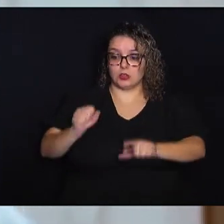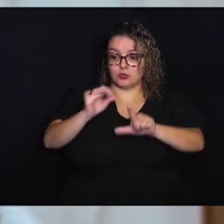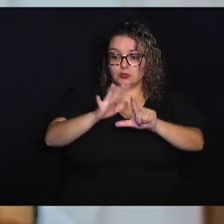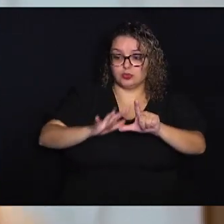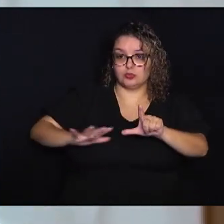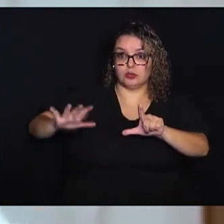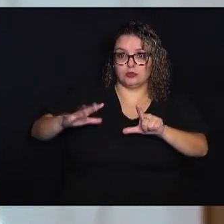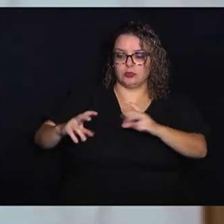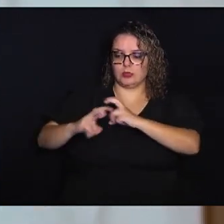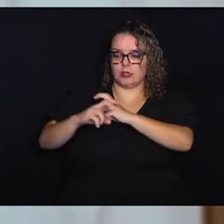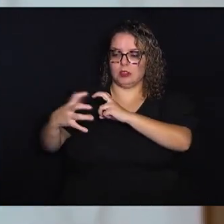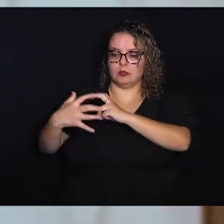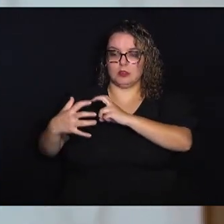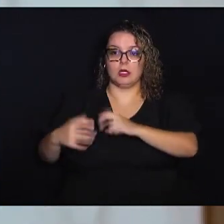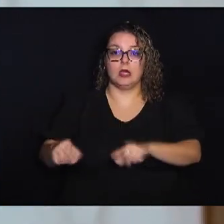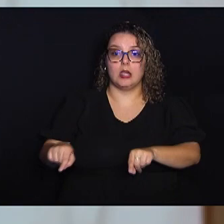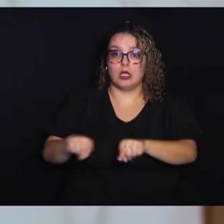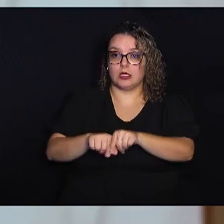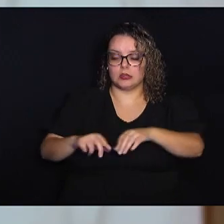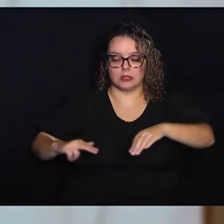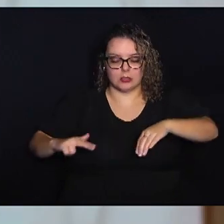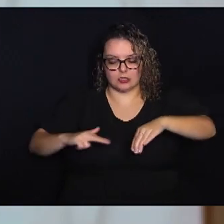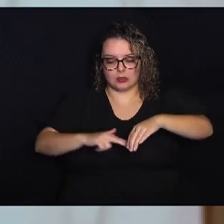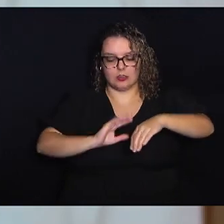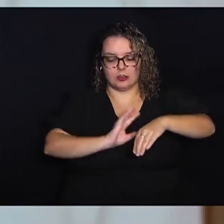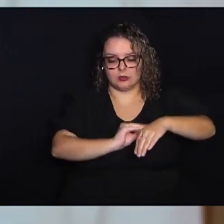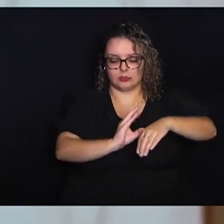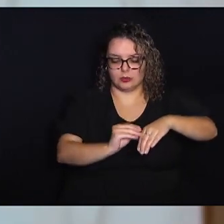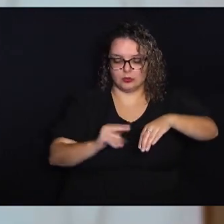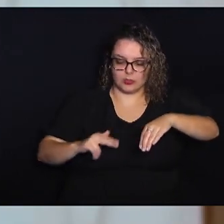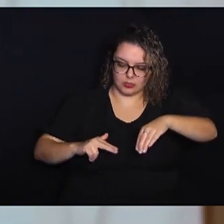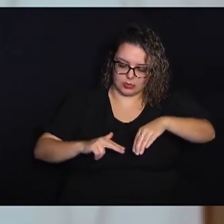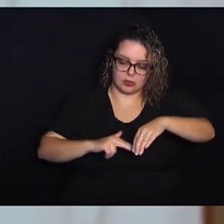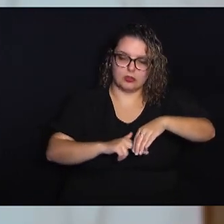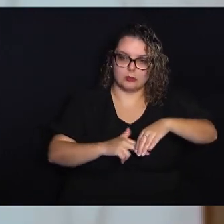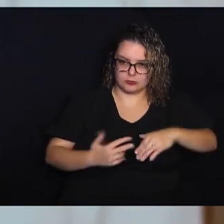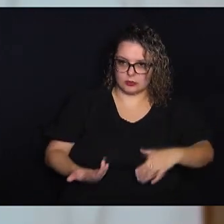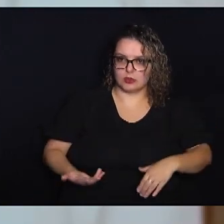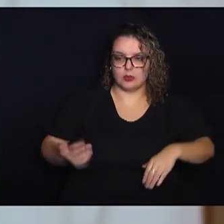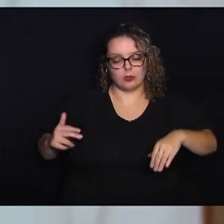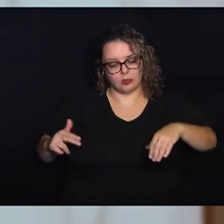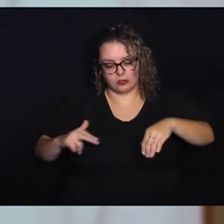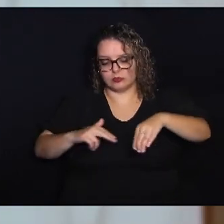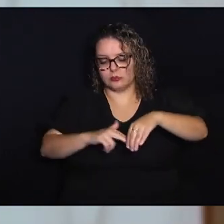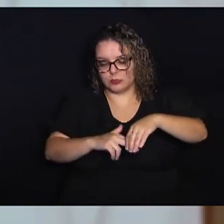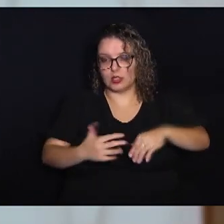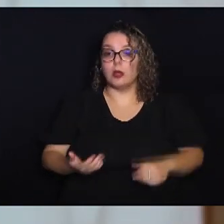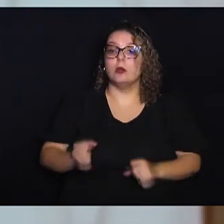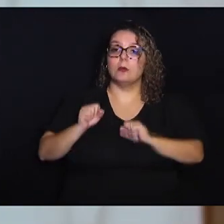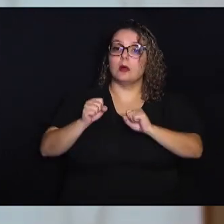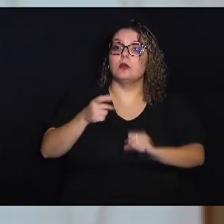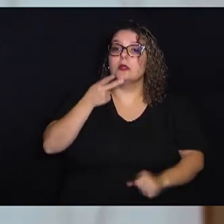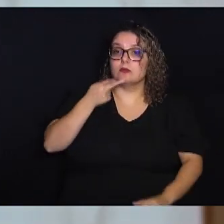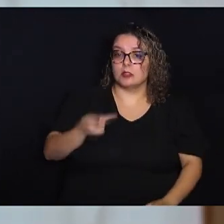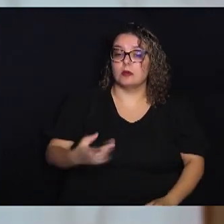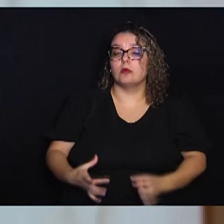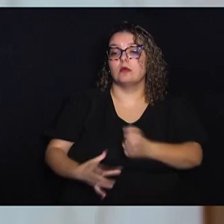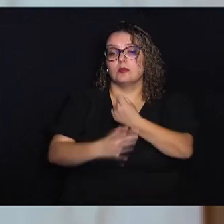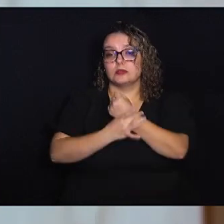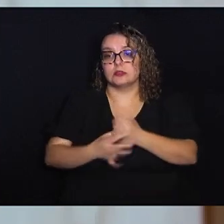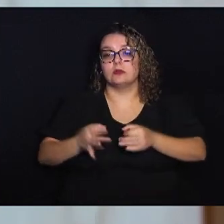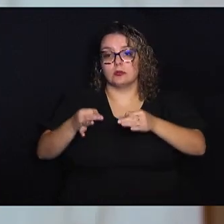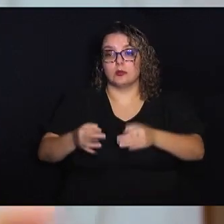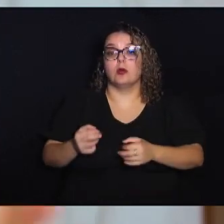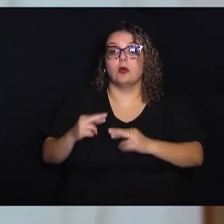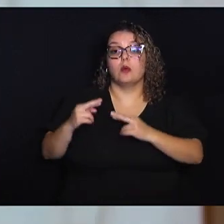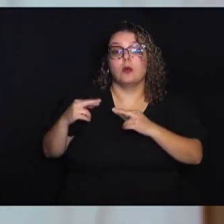o raio-x, a tomografia. Então, essas são as formas principais para a gente poder dizer com maior segurança qualquer